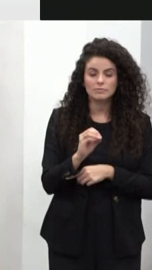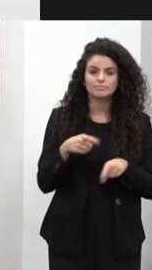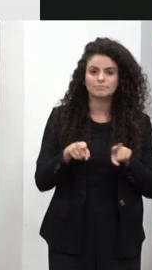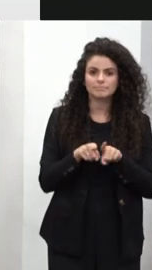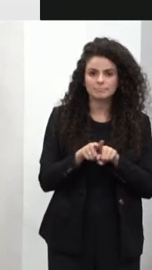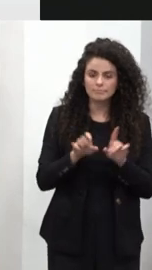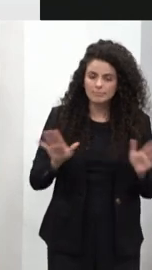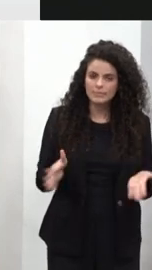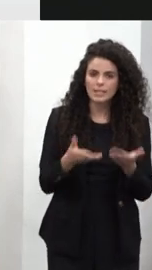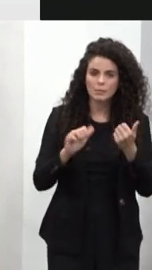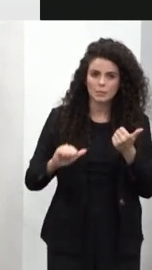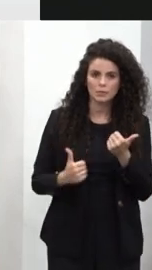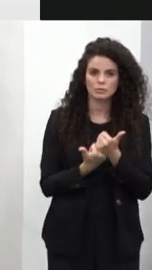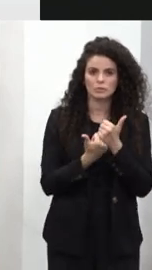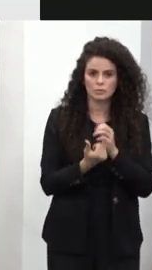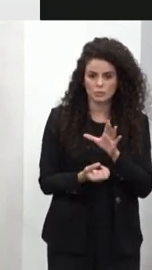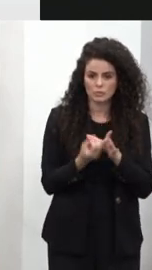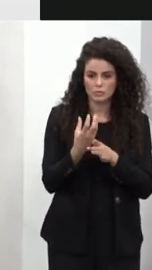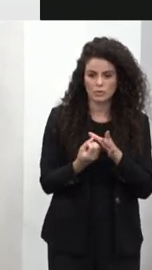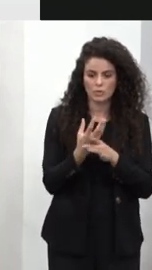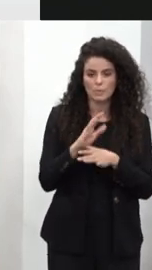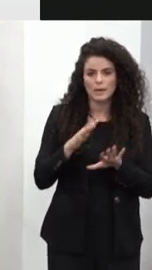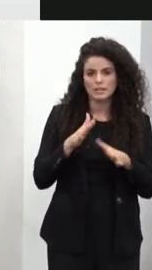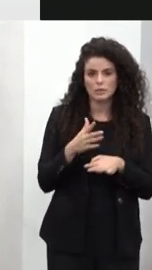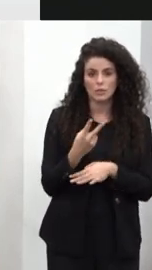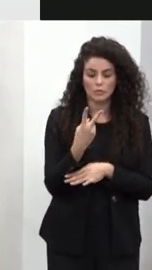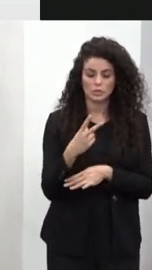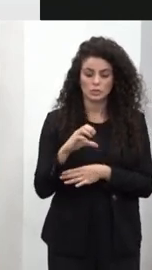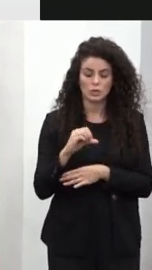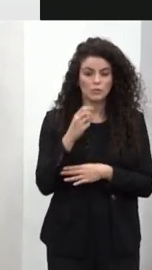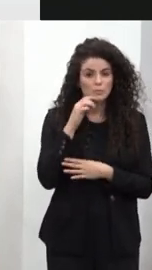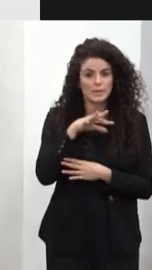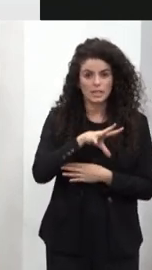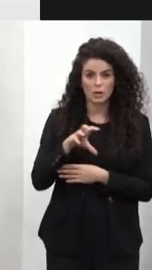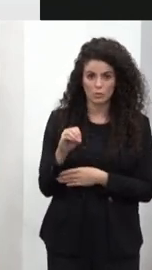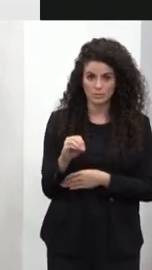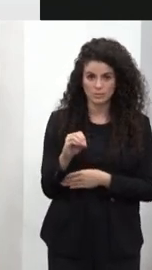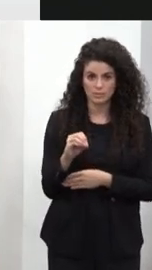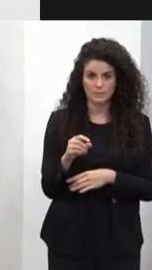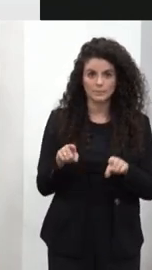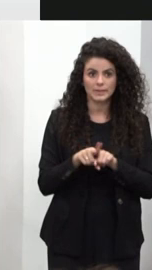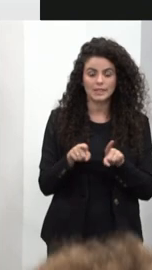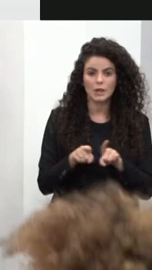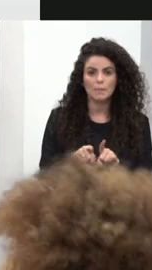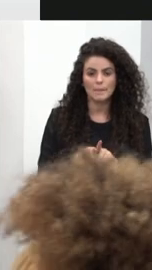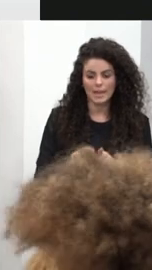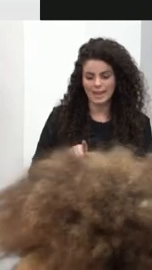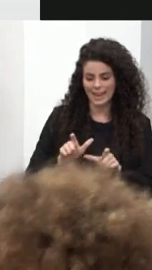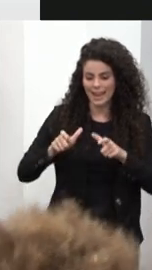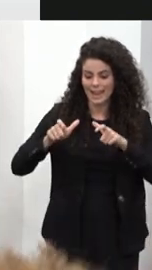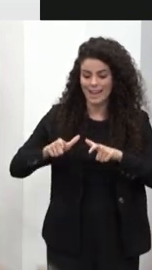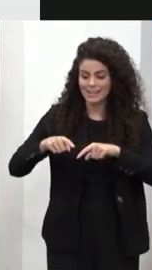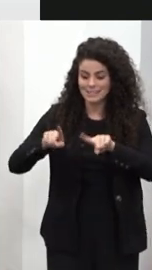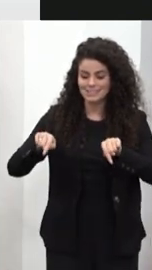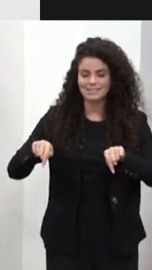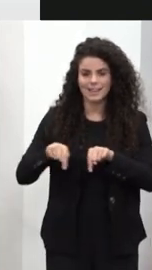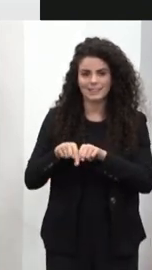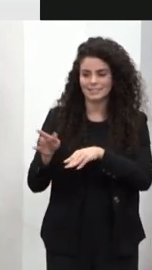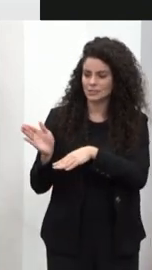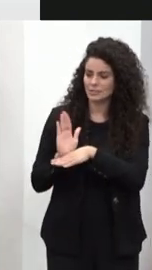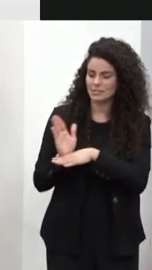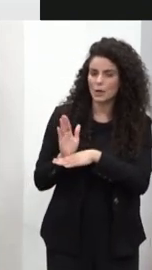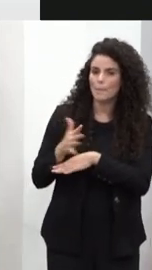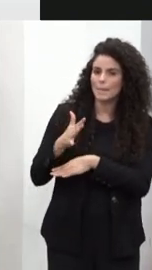Produções audiovisuais nós temos por volta de 29 milhões aí o Apoio às salas de cinema que existe também quase 7